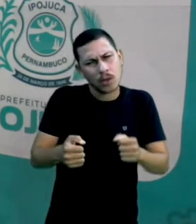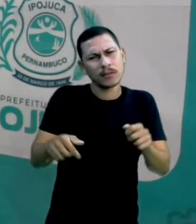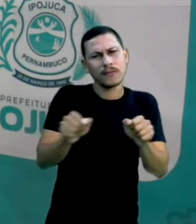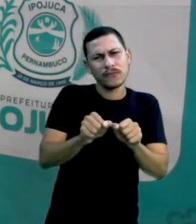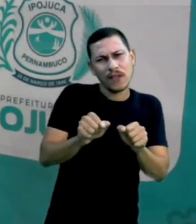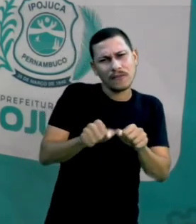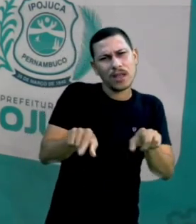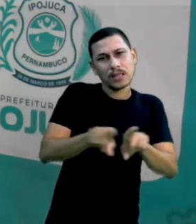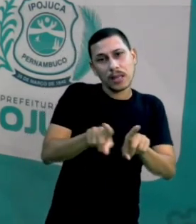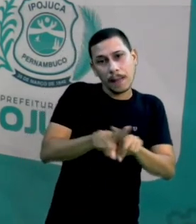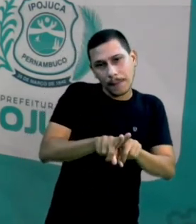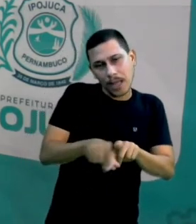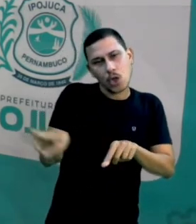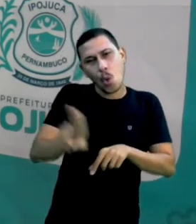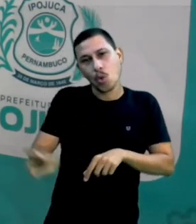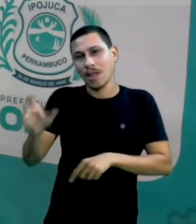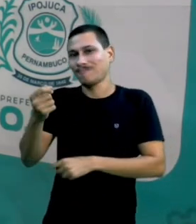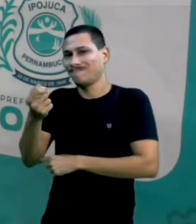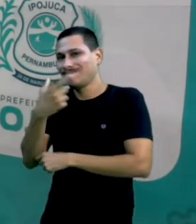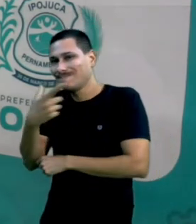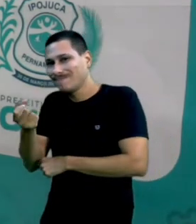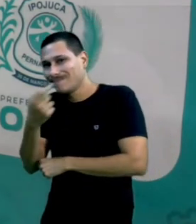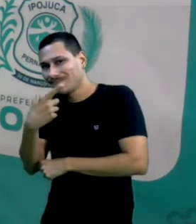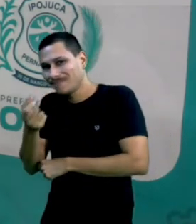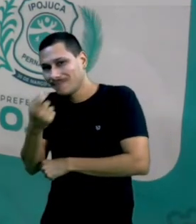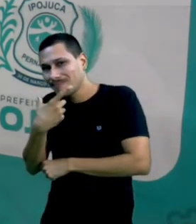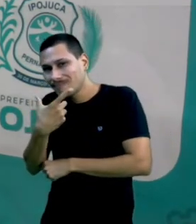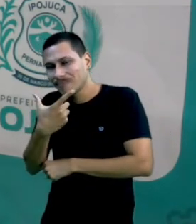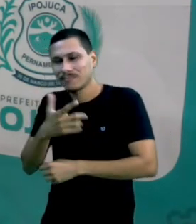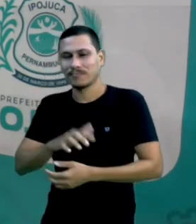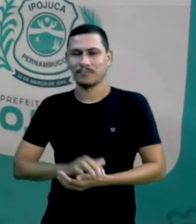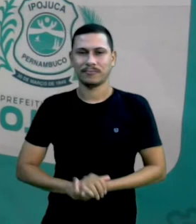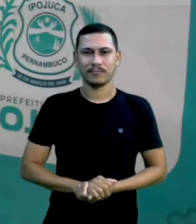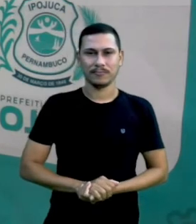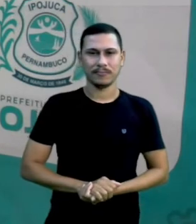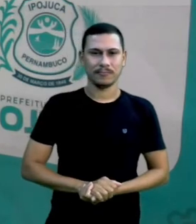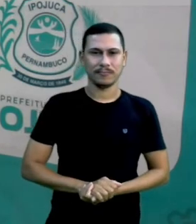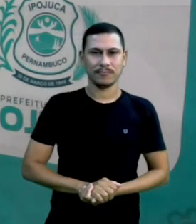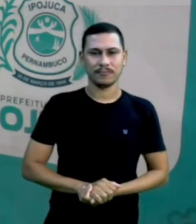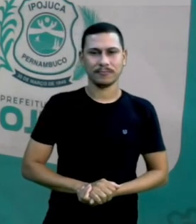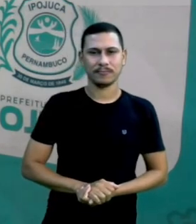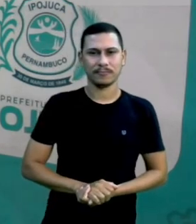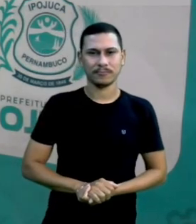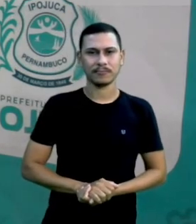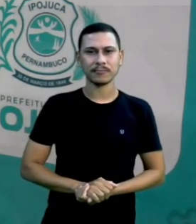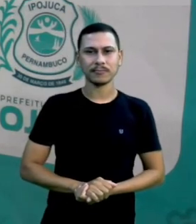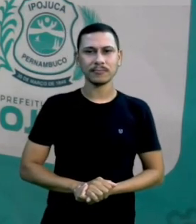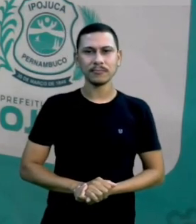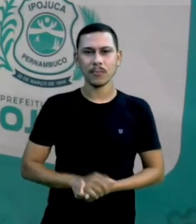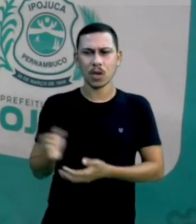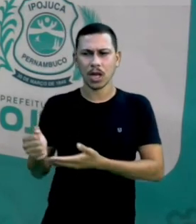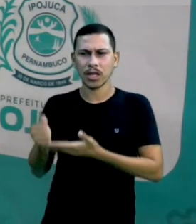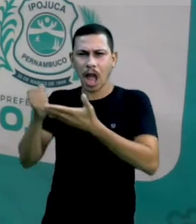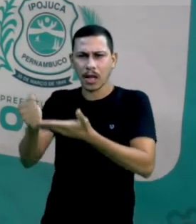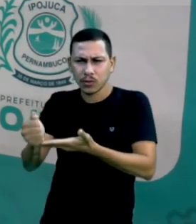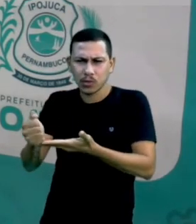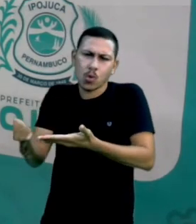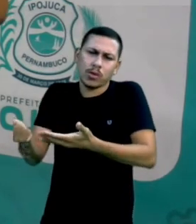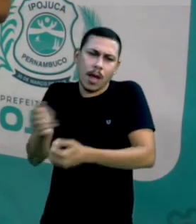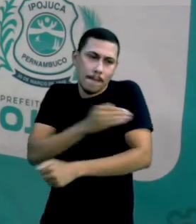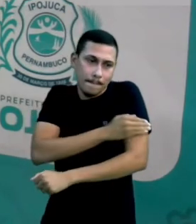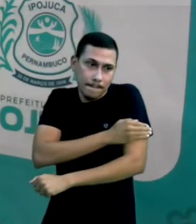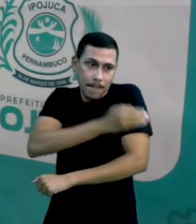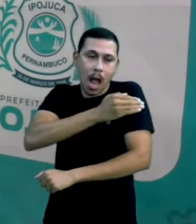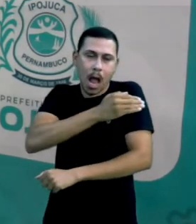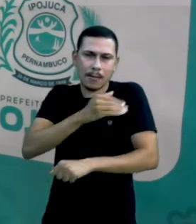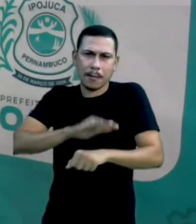forma farmacológica, ou seja, utilizando alguns medicamentos que estimulam e que